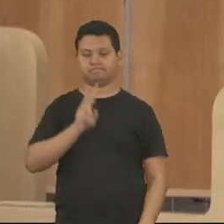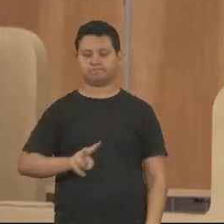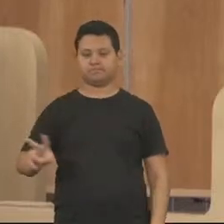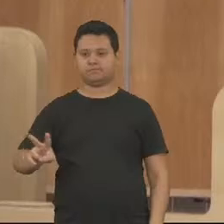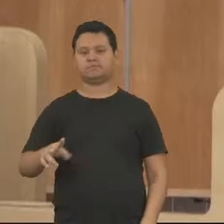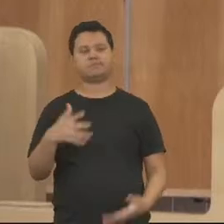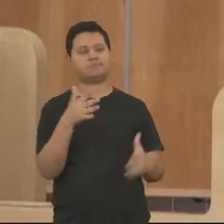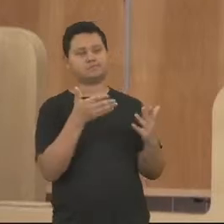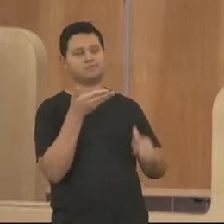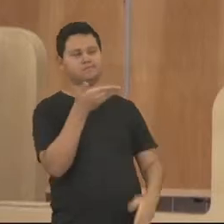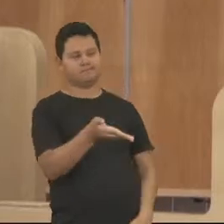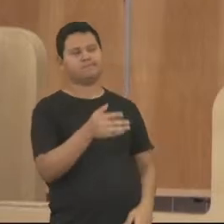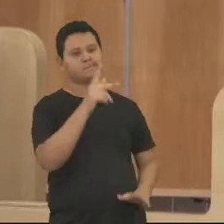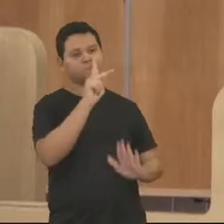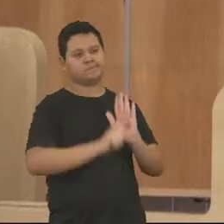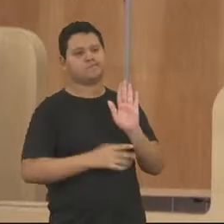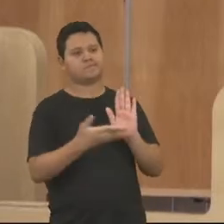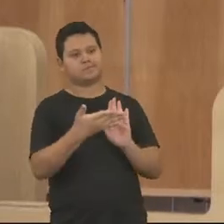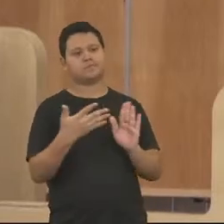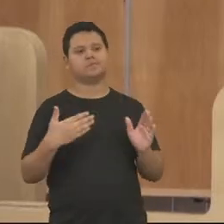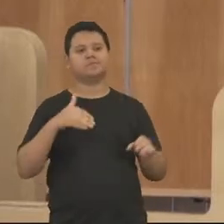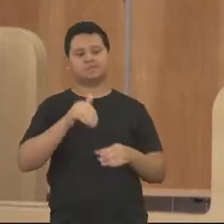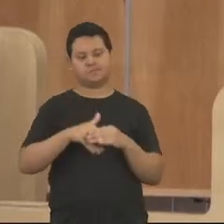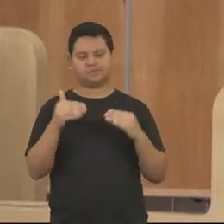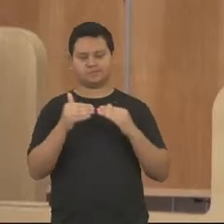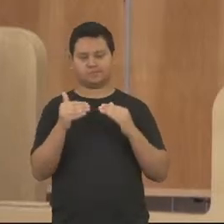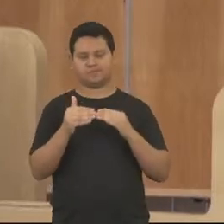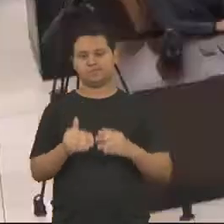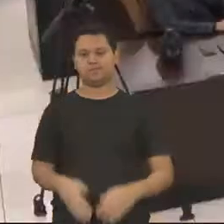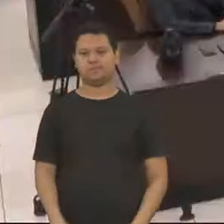Mas parabéns mais uma vez, Paulinho, sou favorável ao projeto.